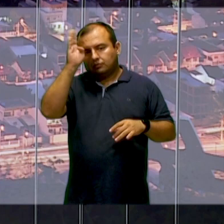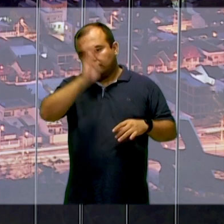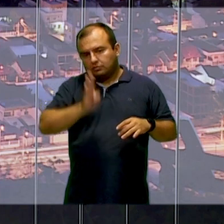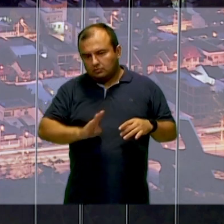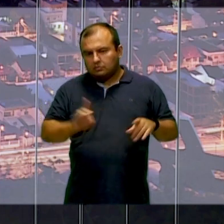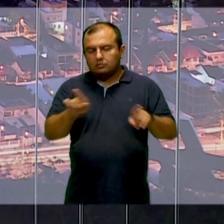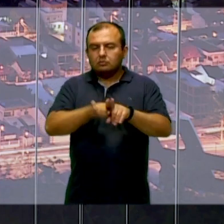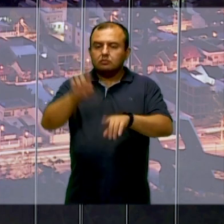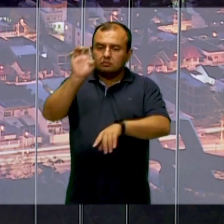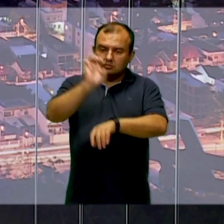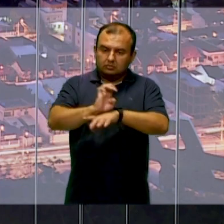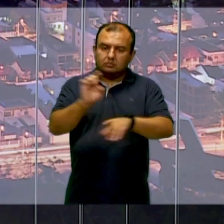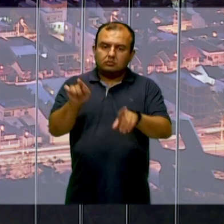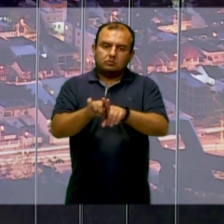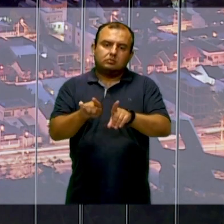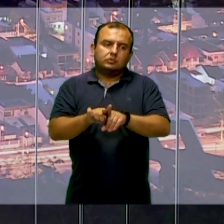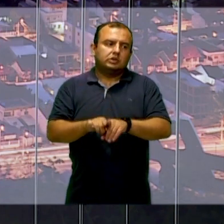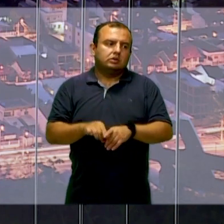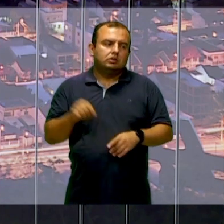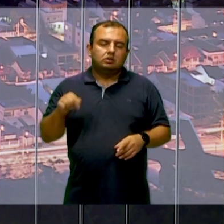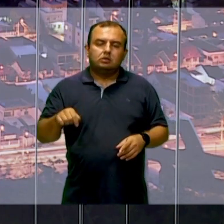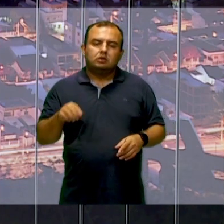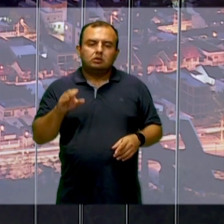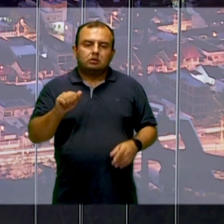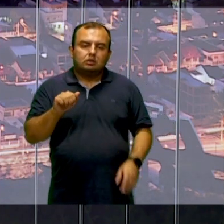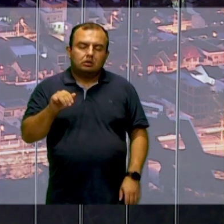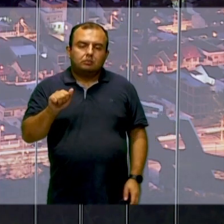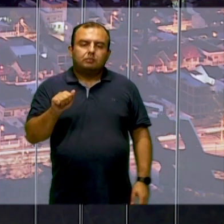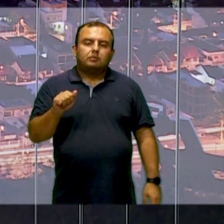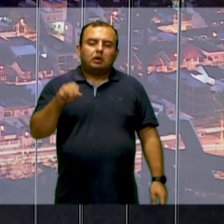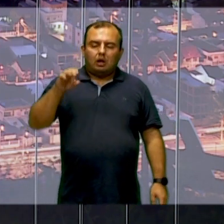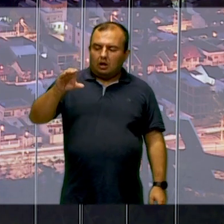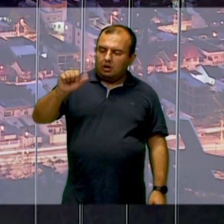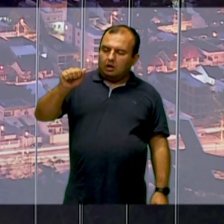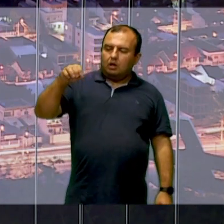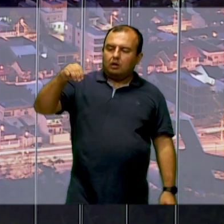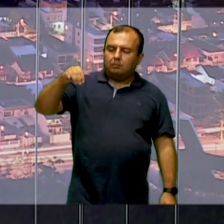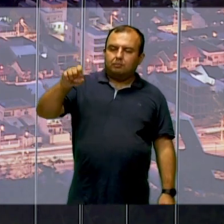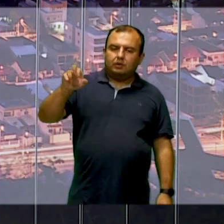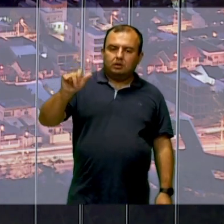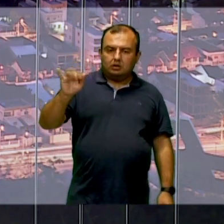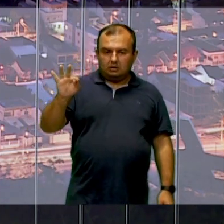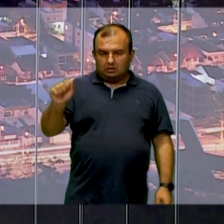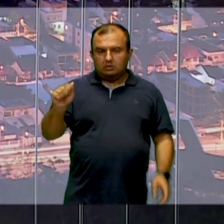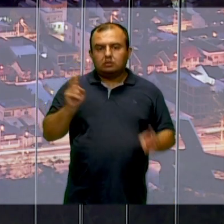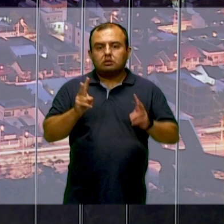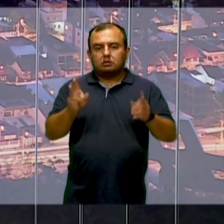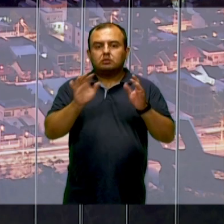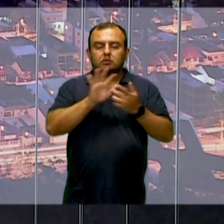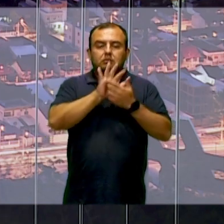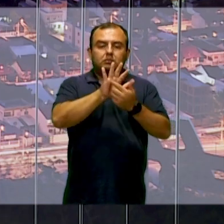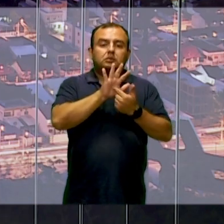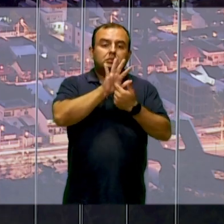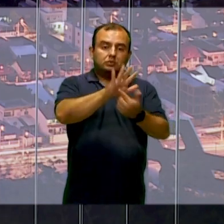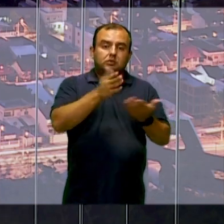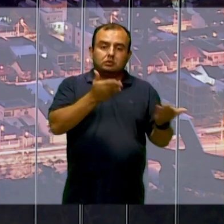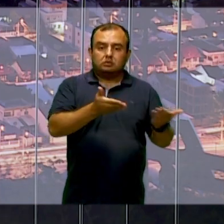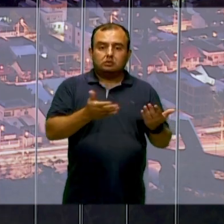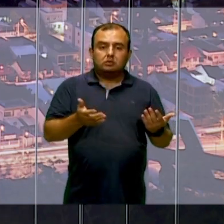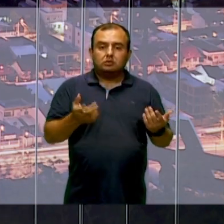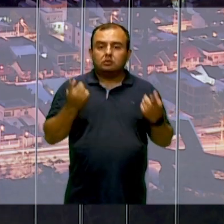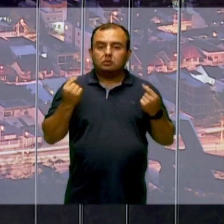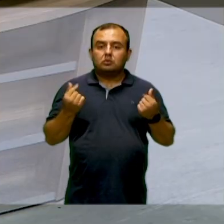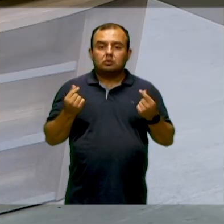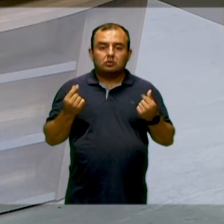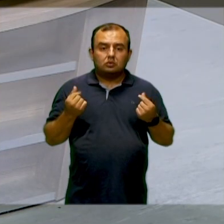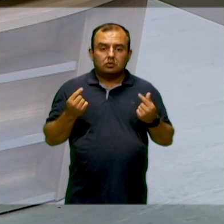nacionais quanto estaduais. E a Camerata de Florianópolis, ela sempre se apresenta ali. E os preços